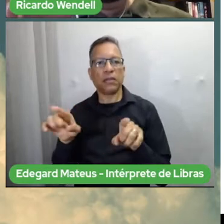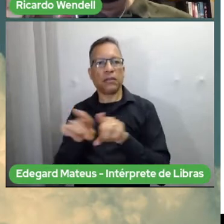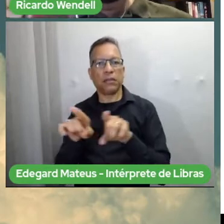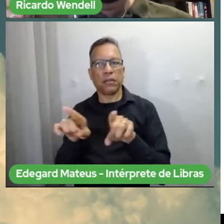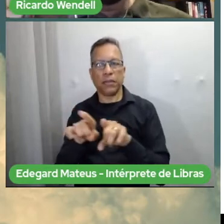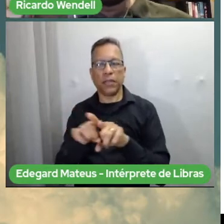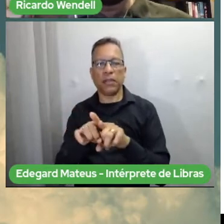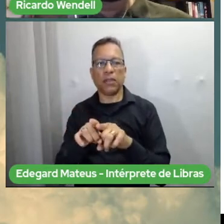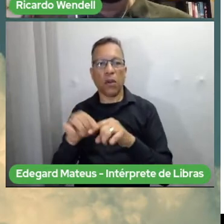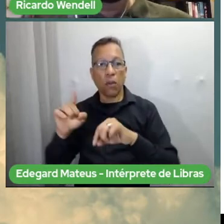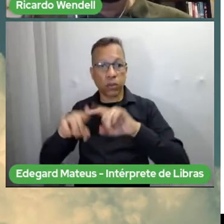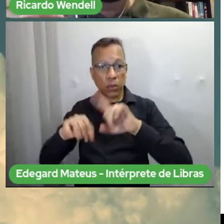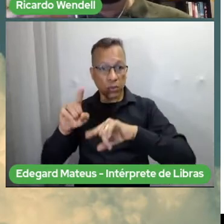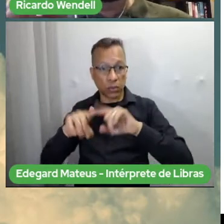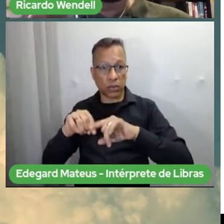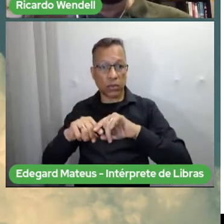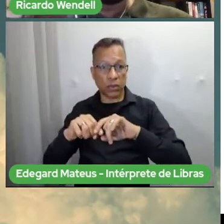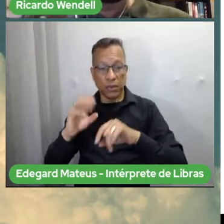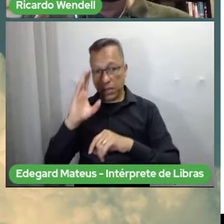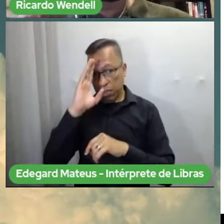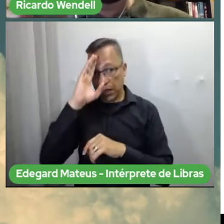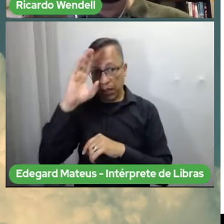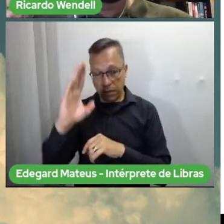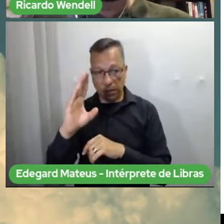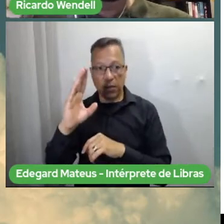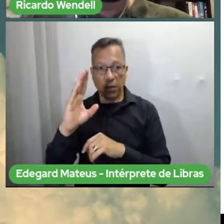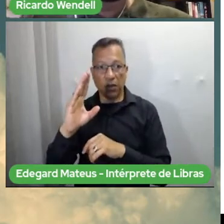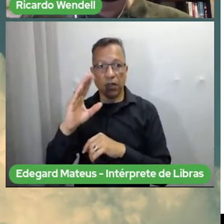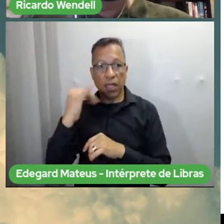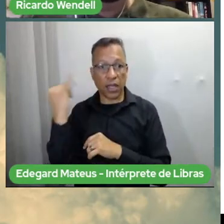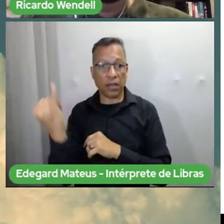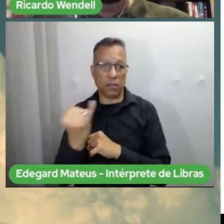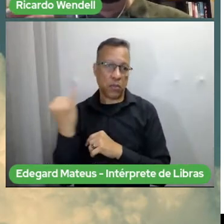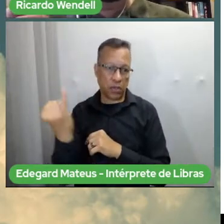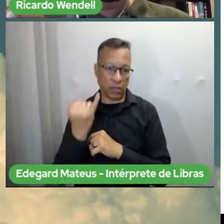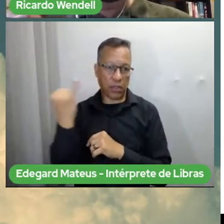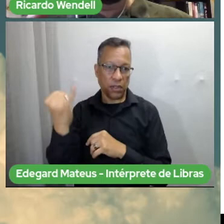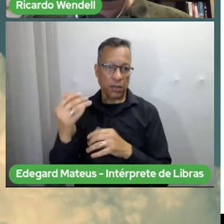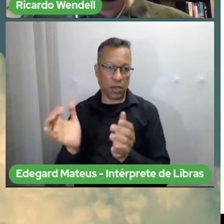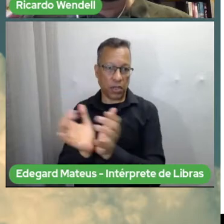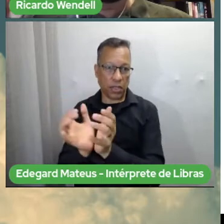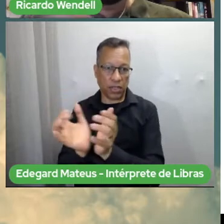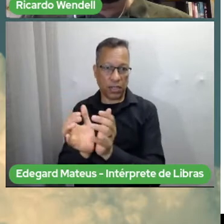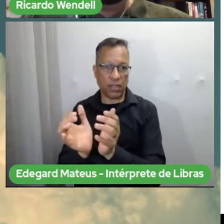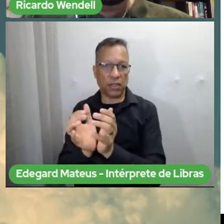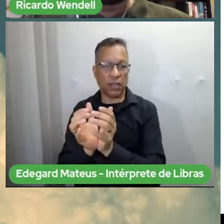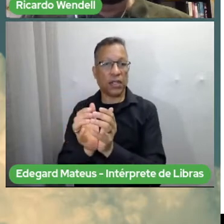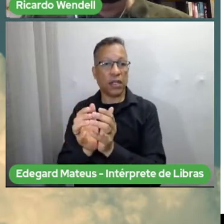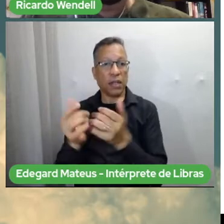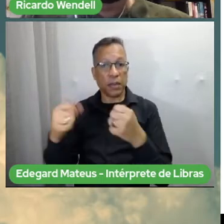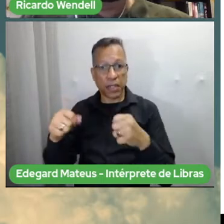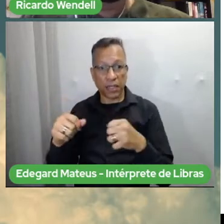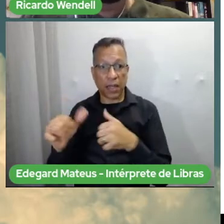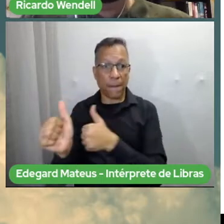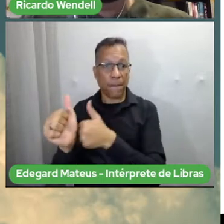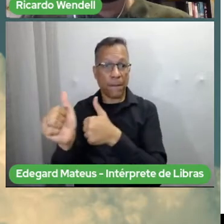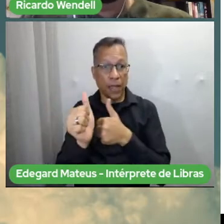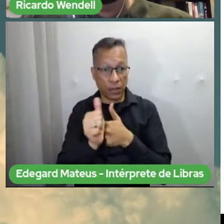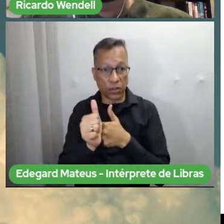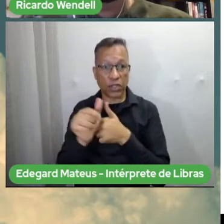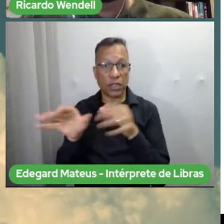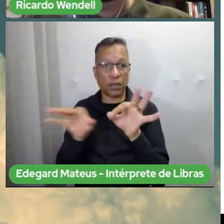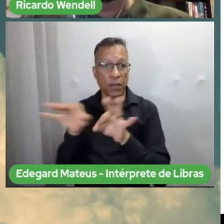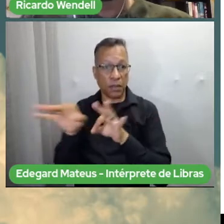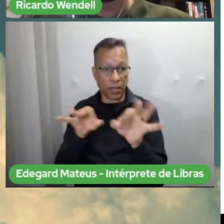um produto também. Ele é um ativo, ele é algo extremamente importante para a organização, ele deve estar próximo de quem produz esses dados e ele deve